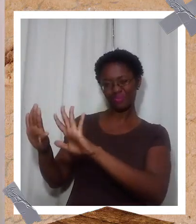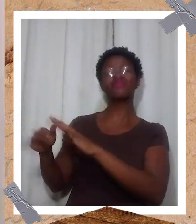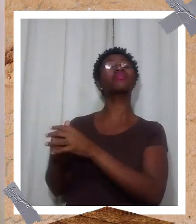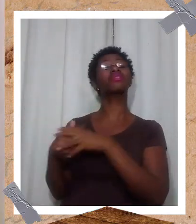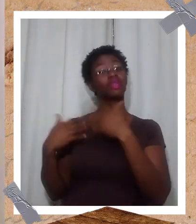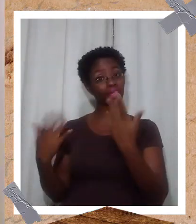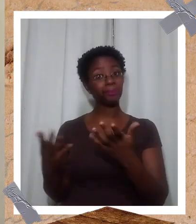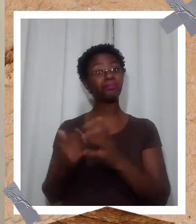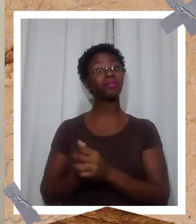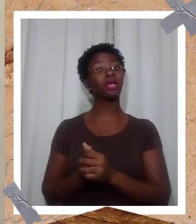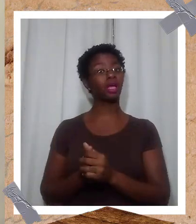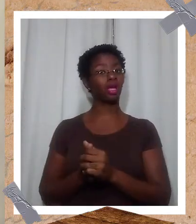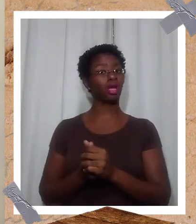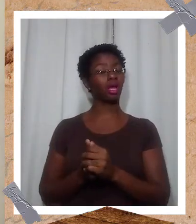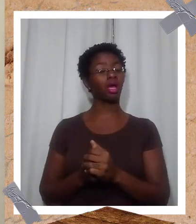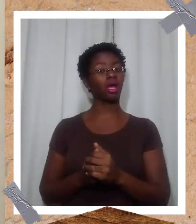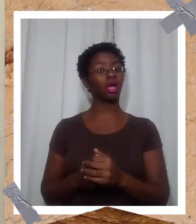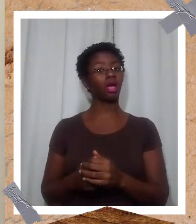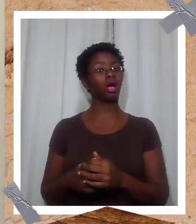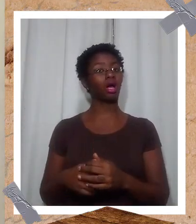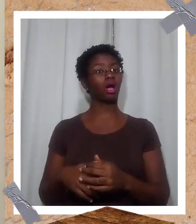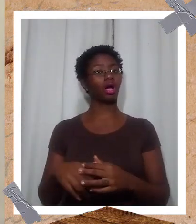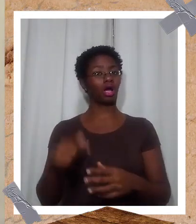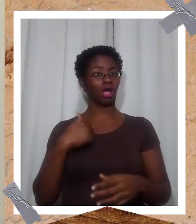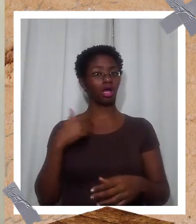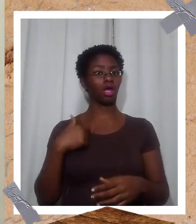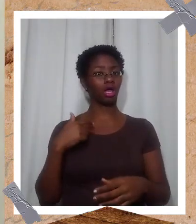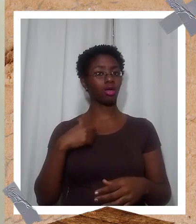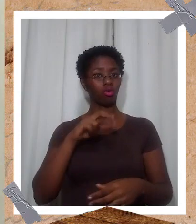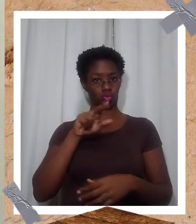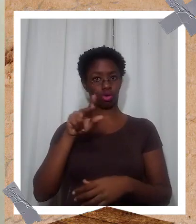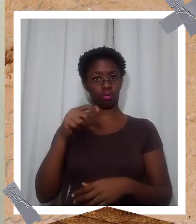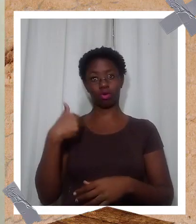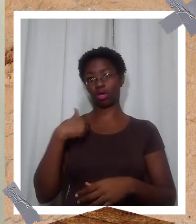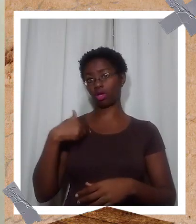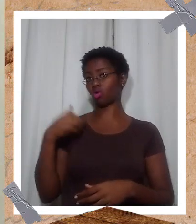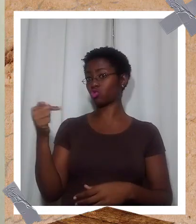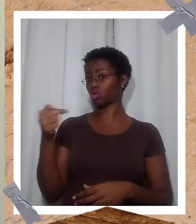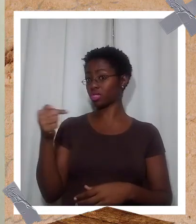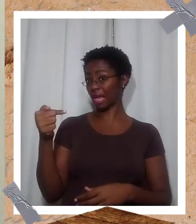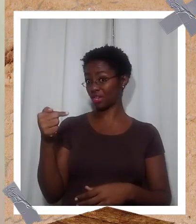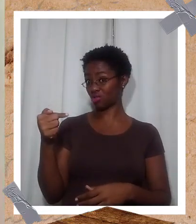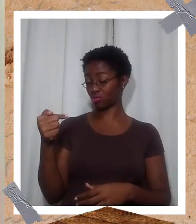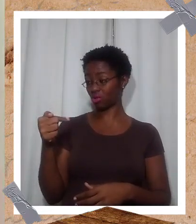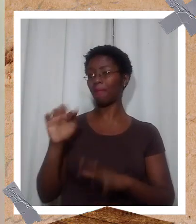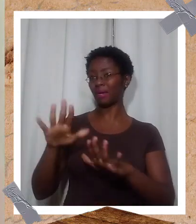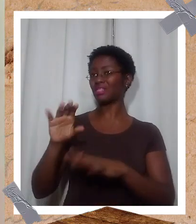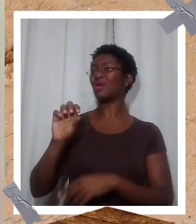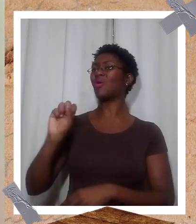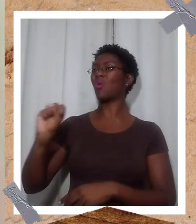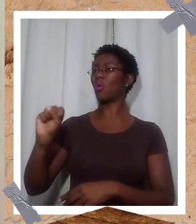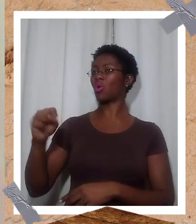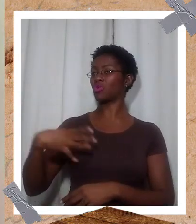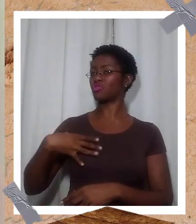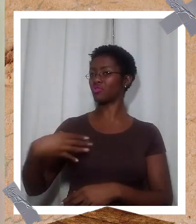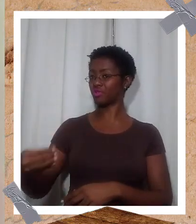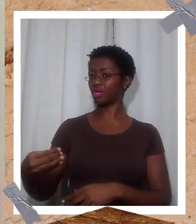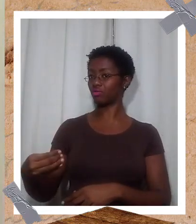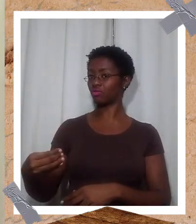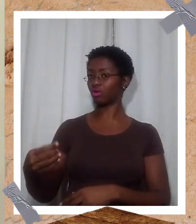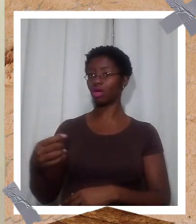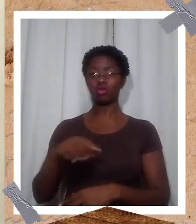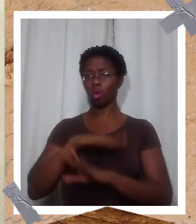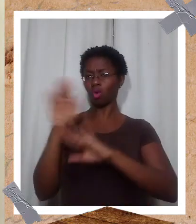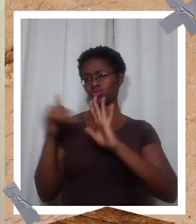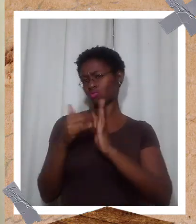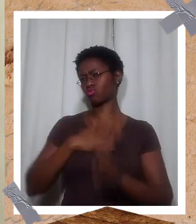Mas eu até aquele exato momento, de todos os meus irmãos, eu sou o 7º filho de uma família de 8, todo mundo lá em casa gosta de ler, mas eu não tinha